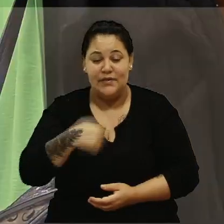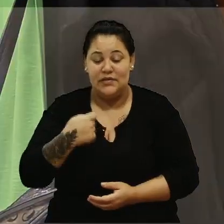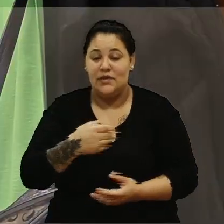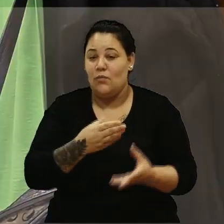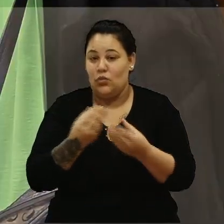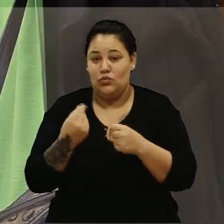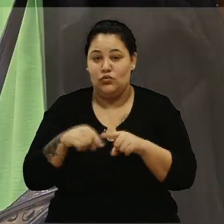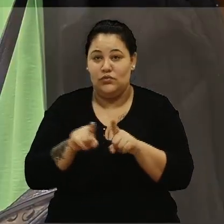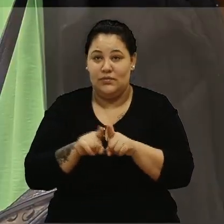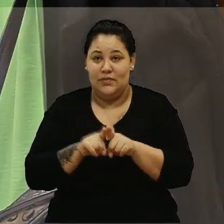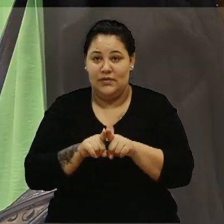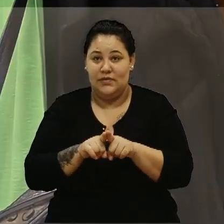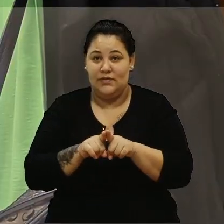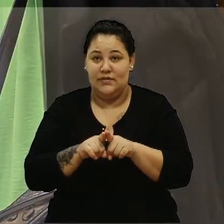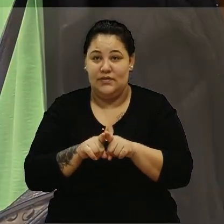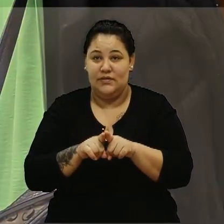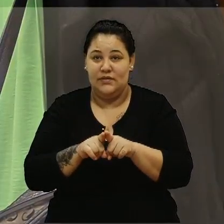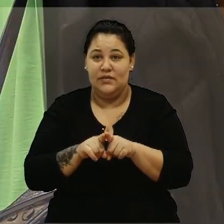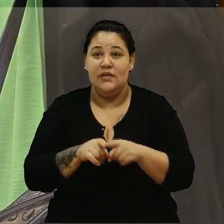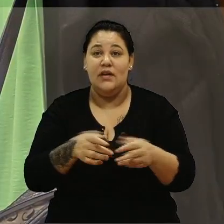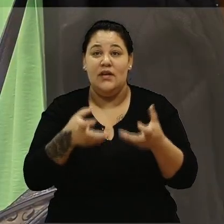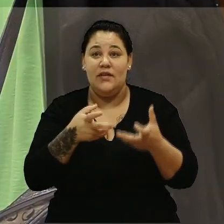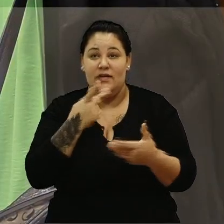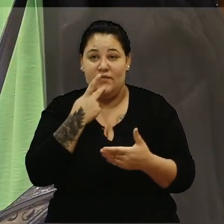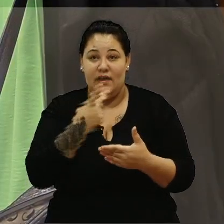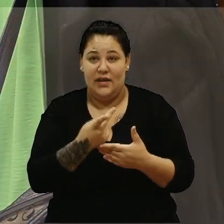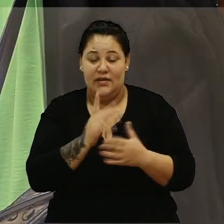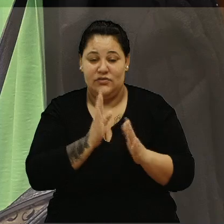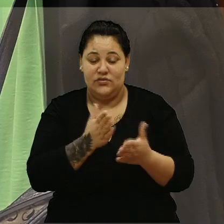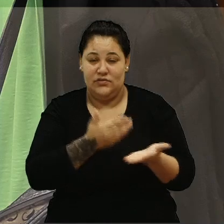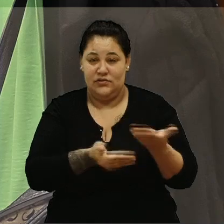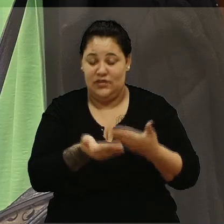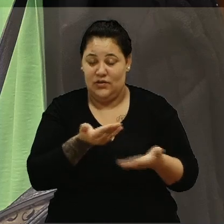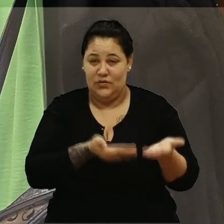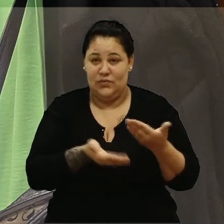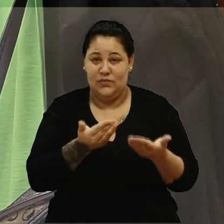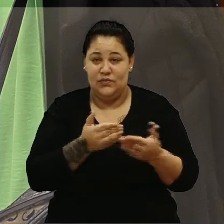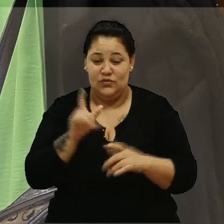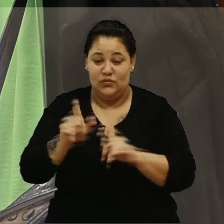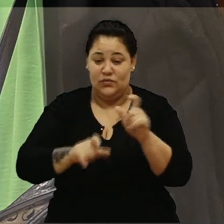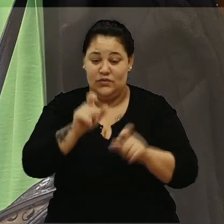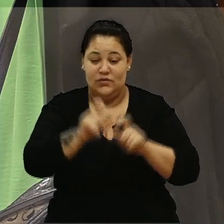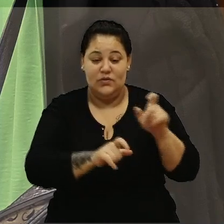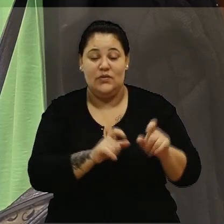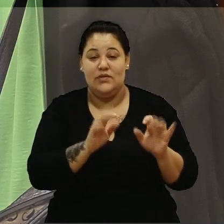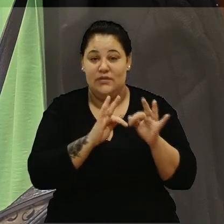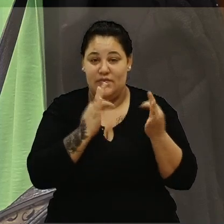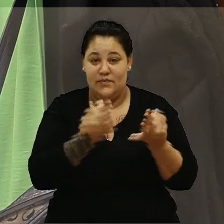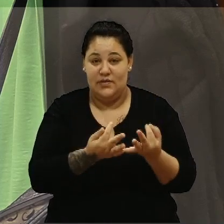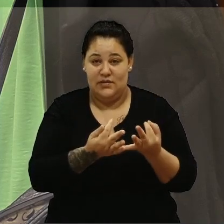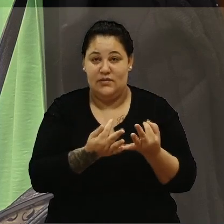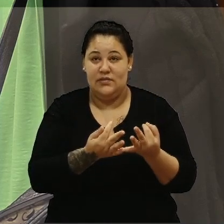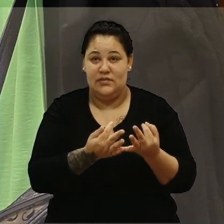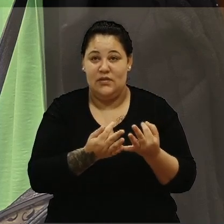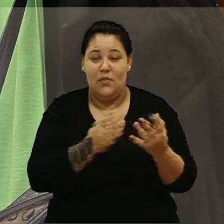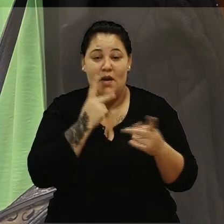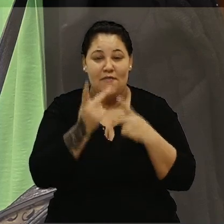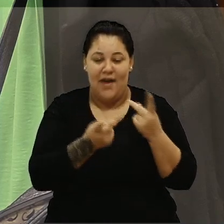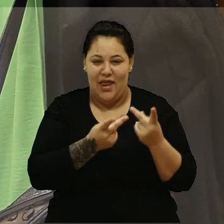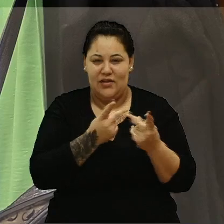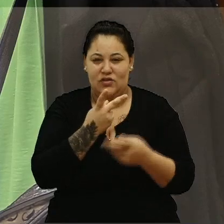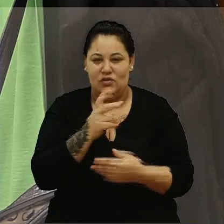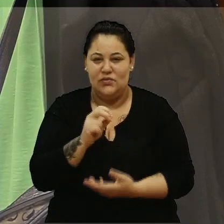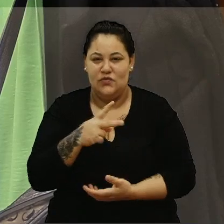quero trazer, já que a gente tratou de pessoas da família, uma fala de